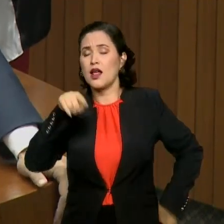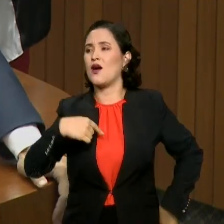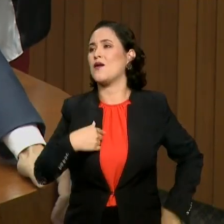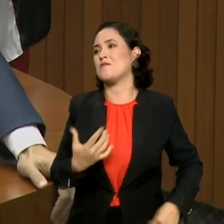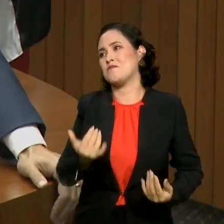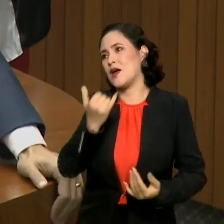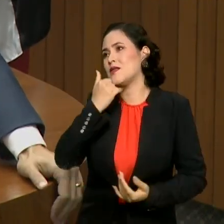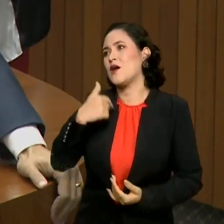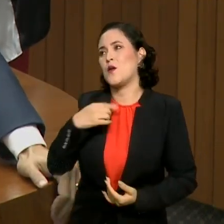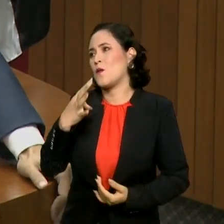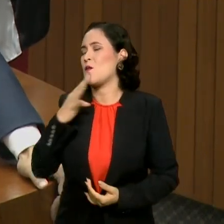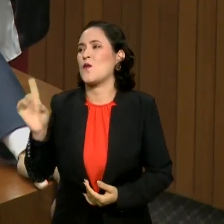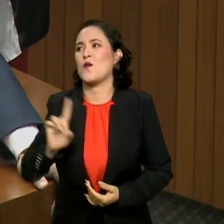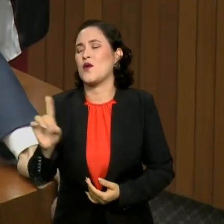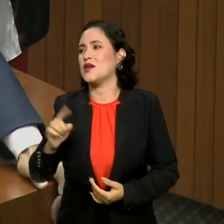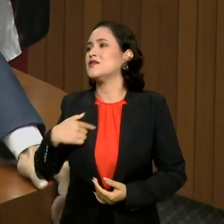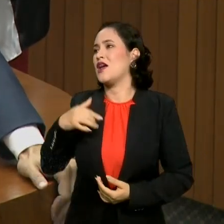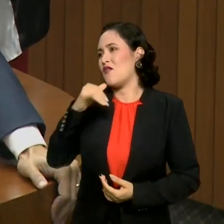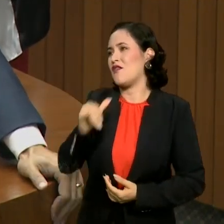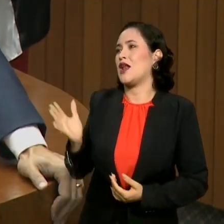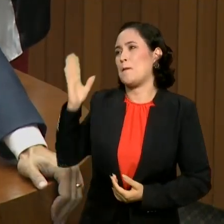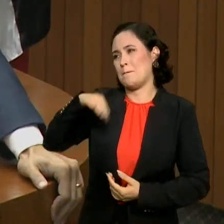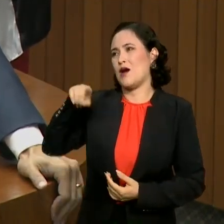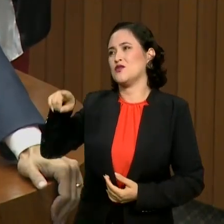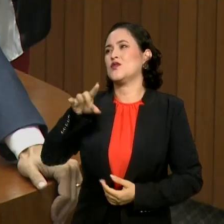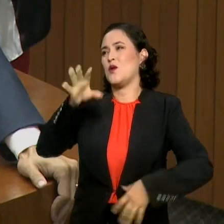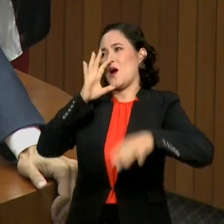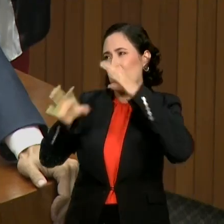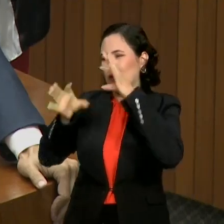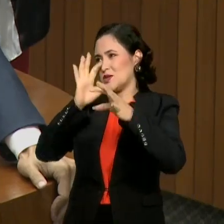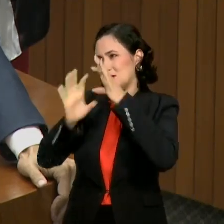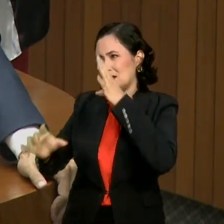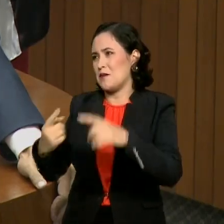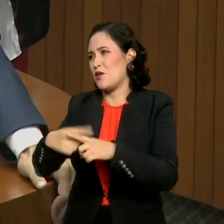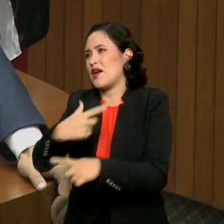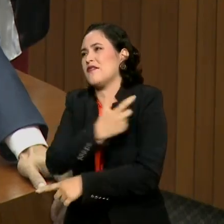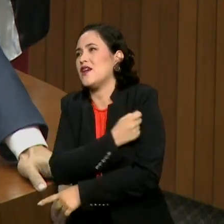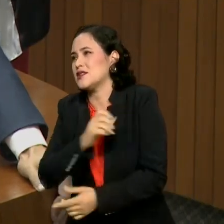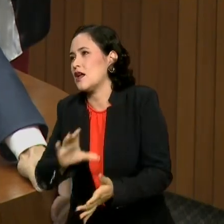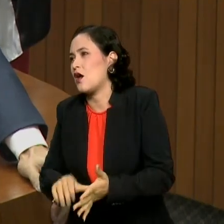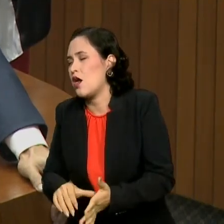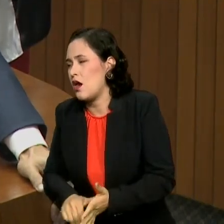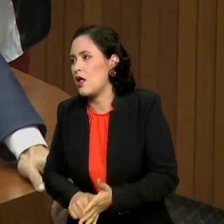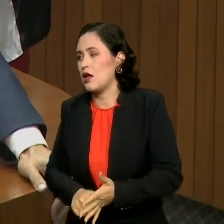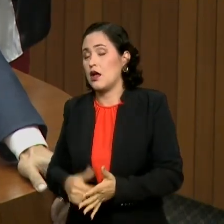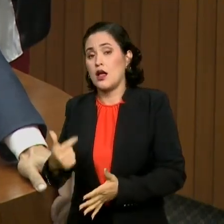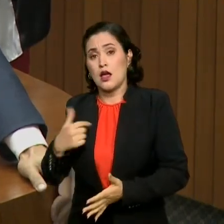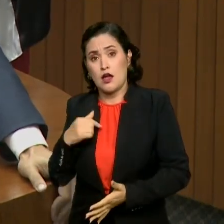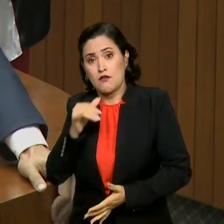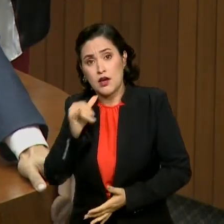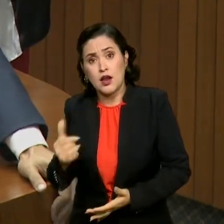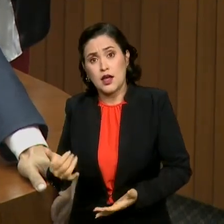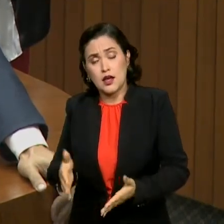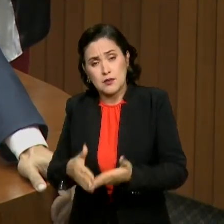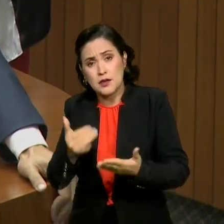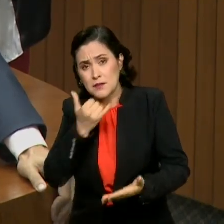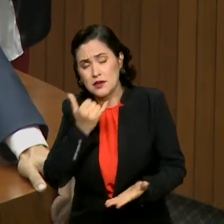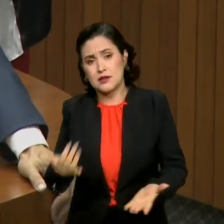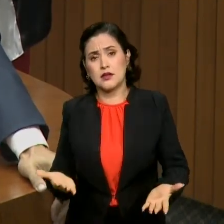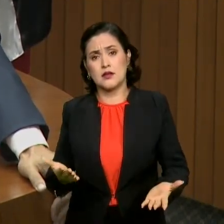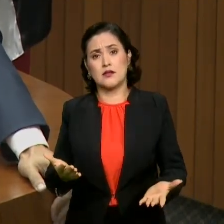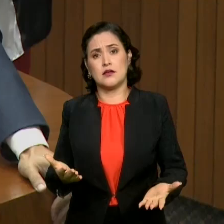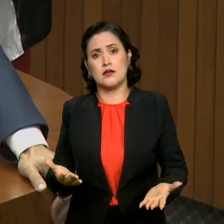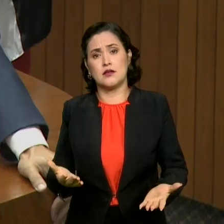Porque eu sou um homem que entende que a sua imperfeição é o estímulo para uma correção de